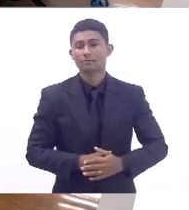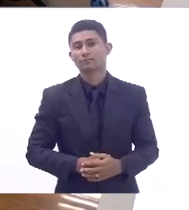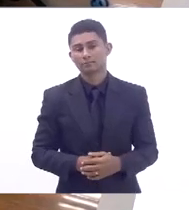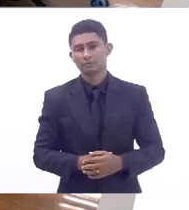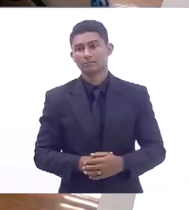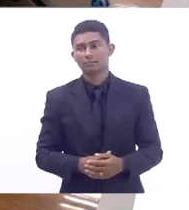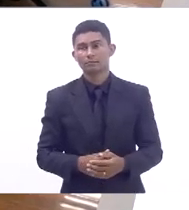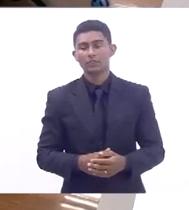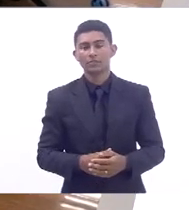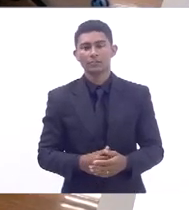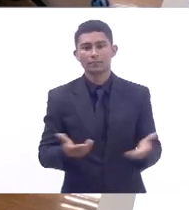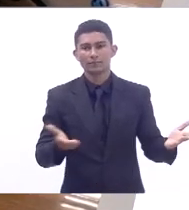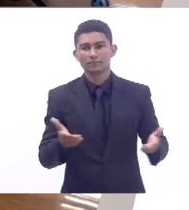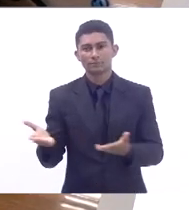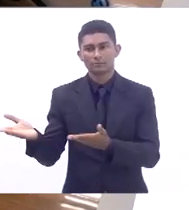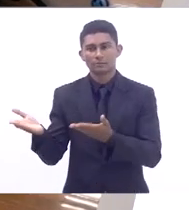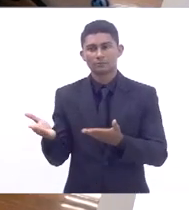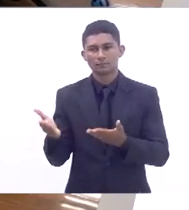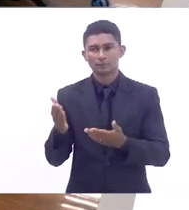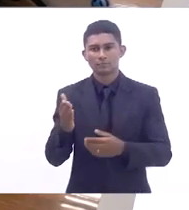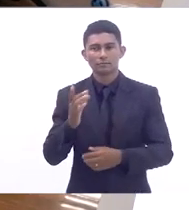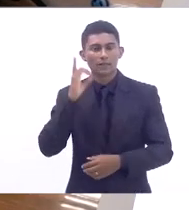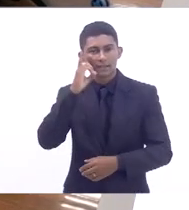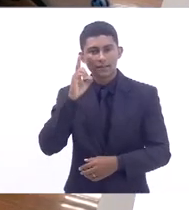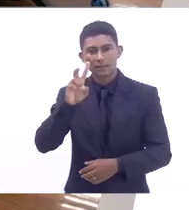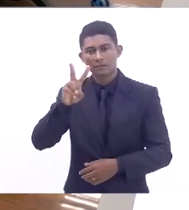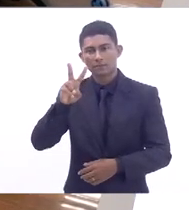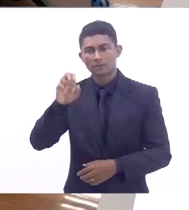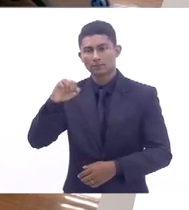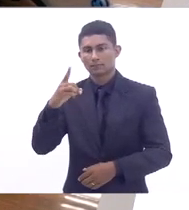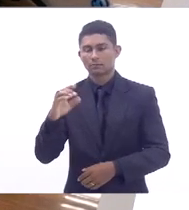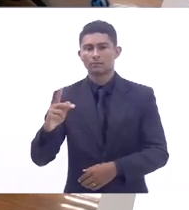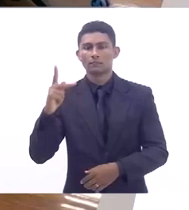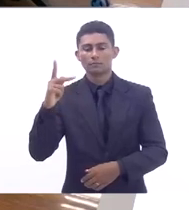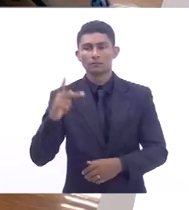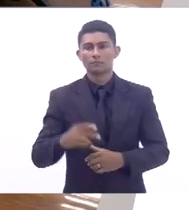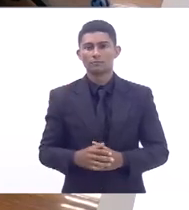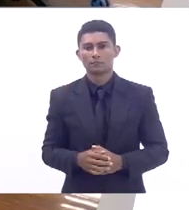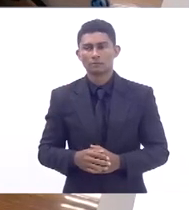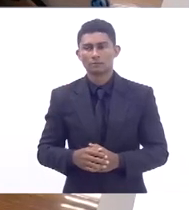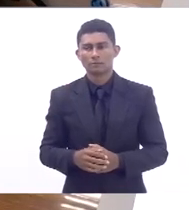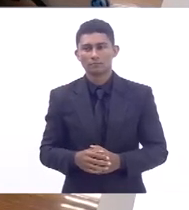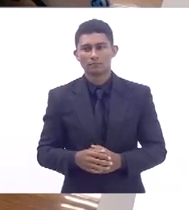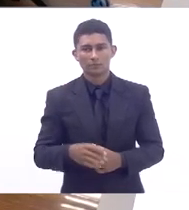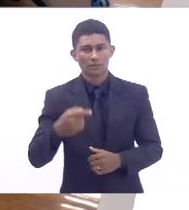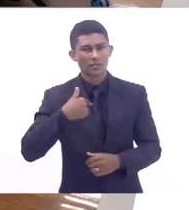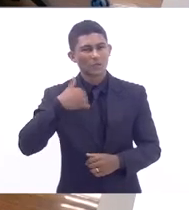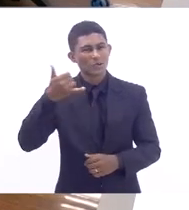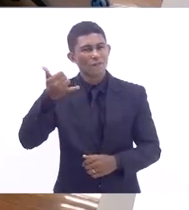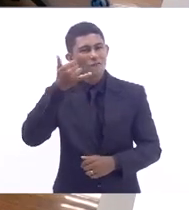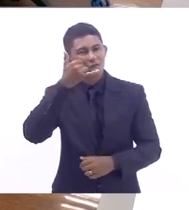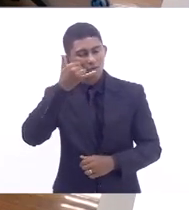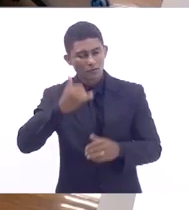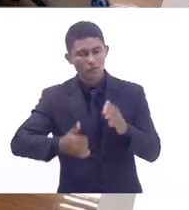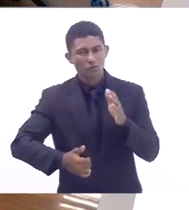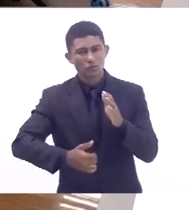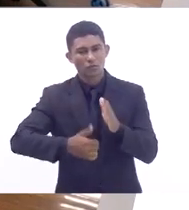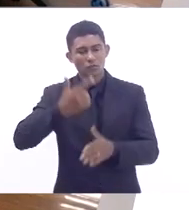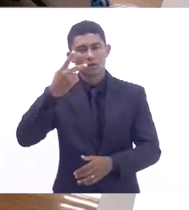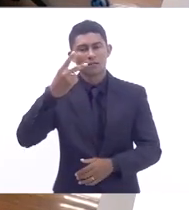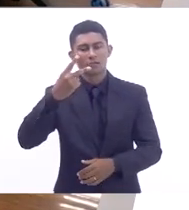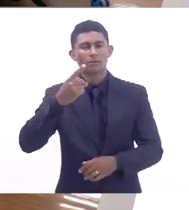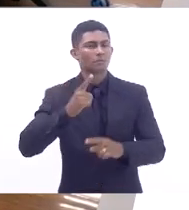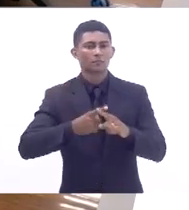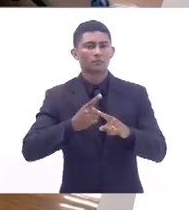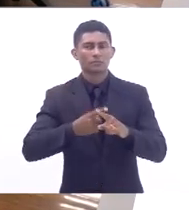posso falar agora depois que eu tava aqui desculpa aí duas vezes ao telefone para reforçar essa